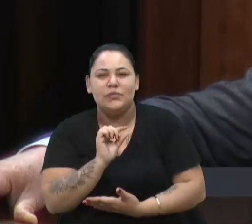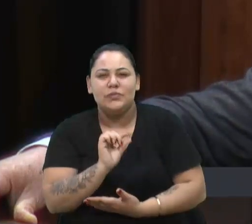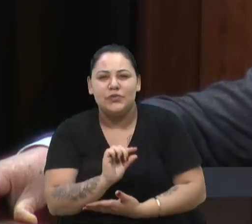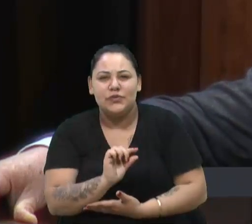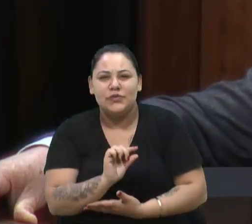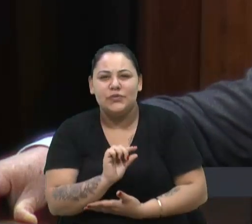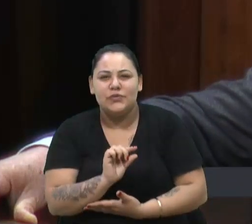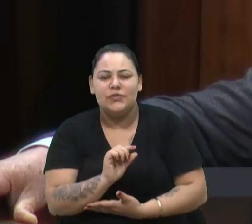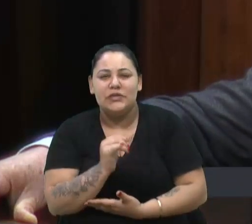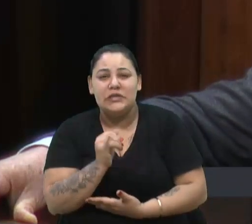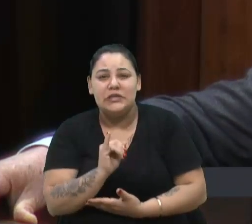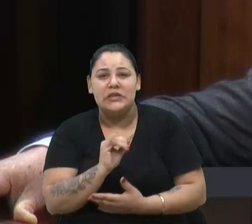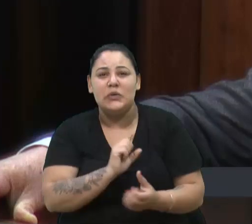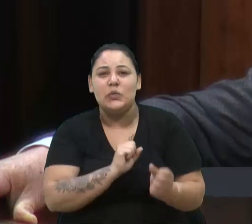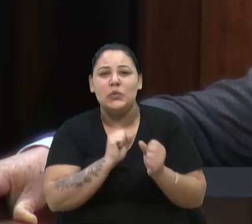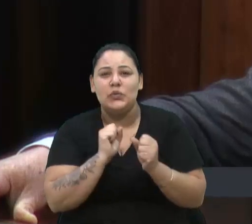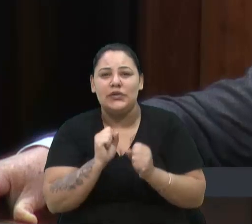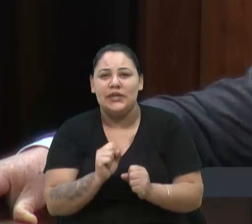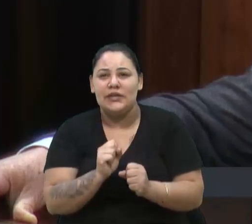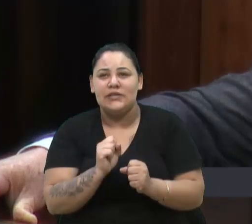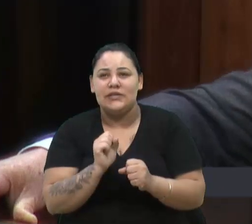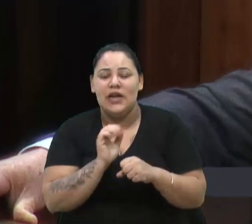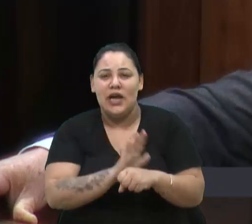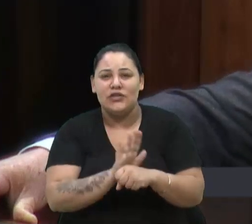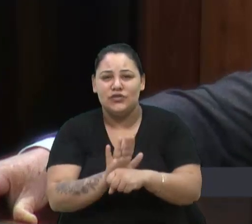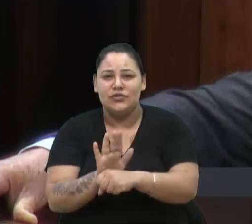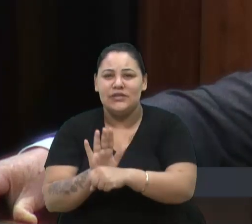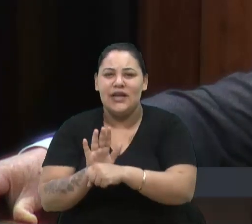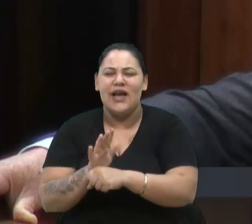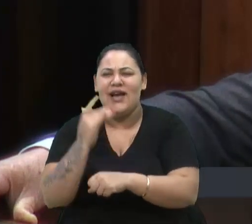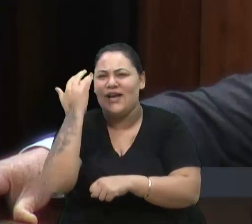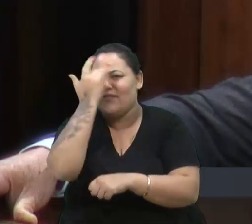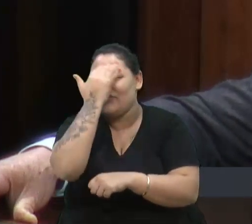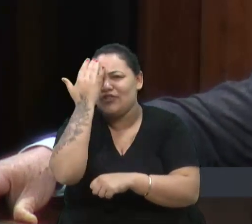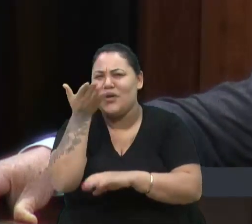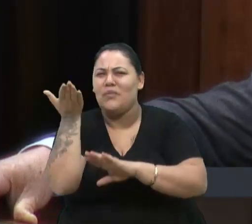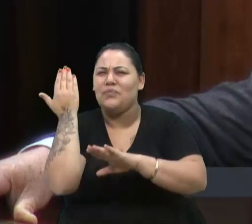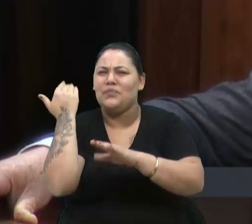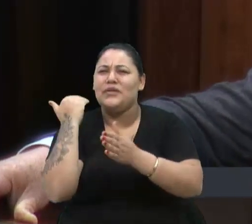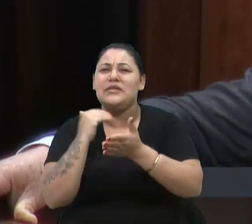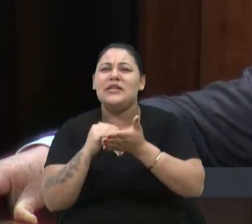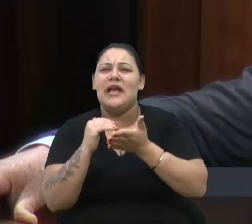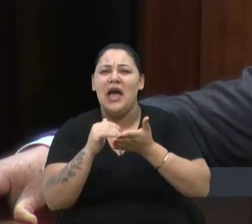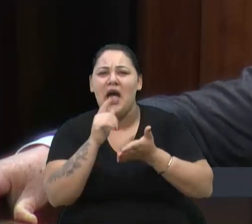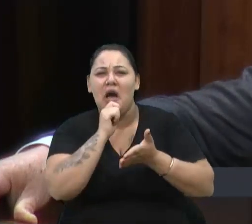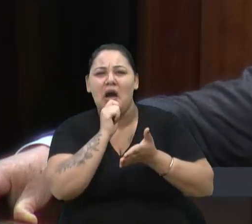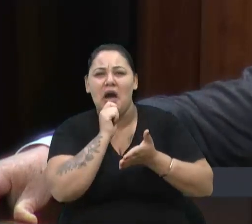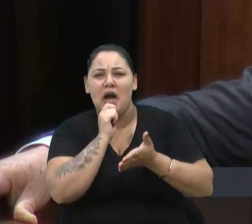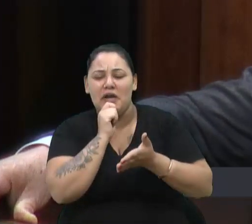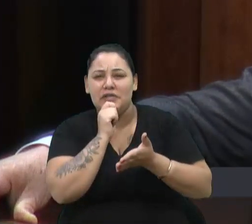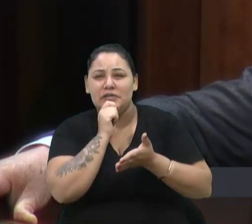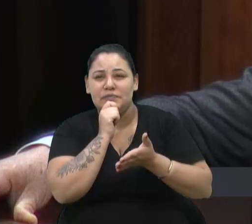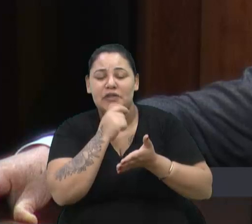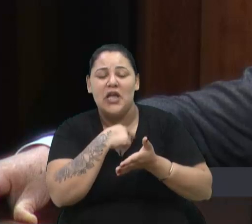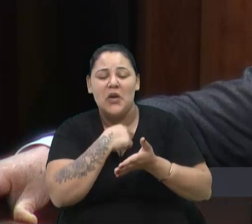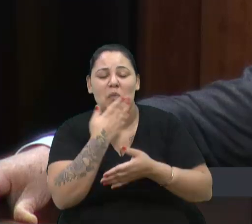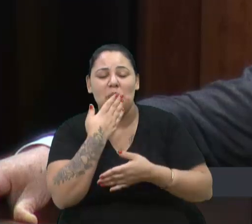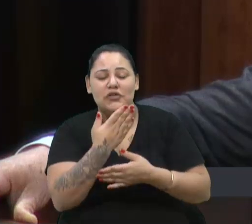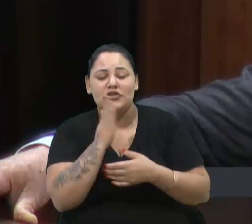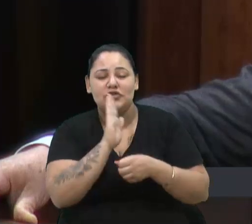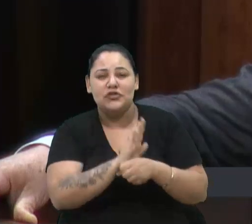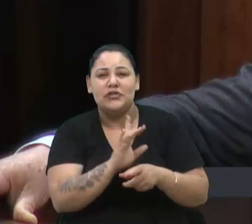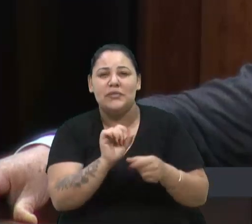contribuir prefeita era secretário com algumas viagens de terra para fazer os primeiros canteiros era isso